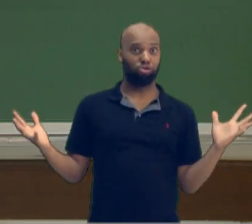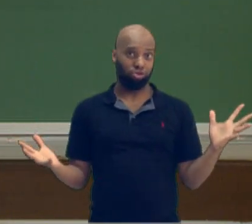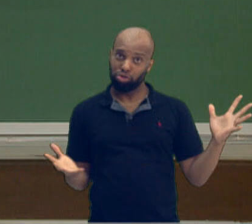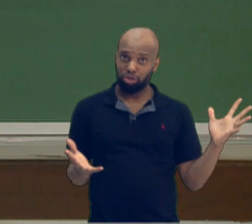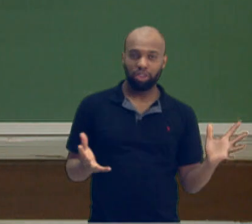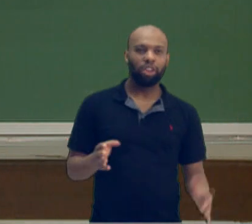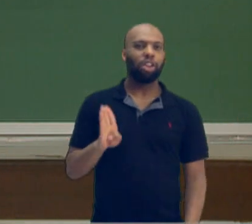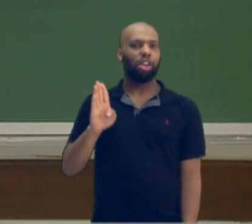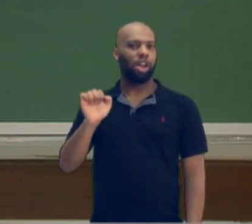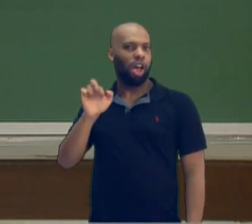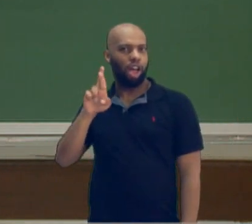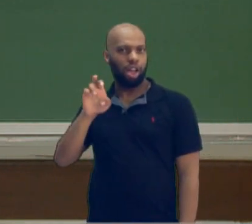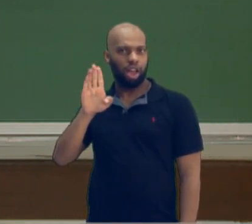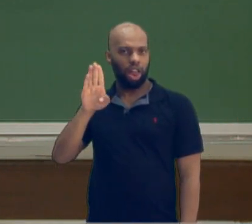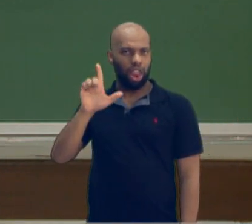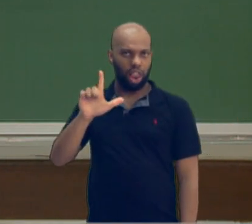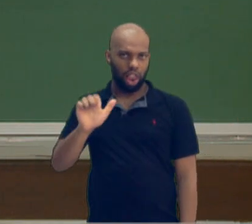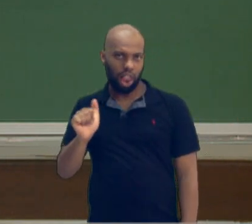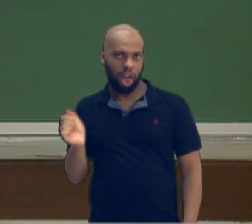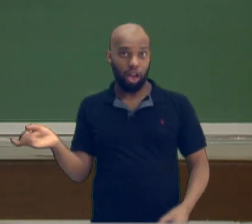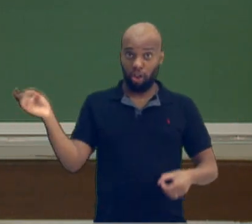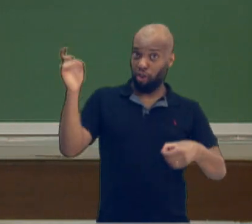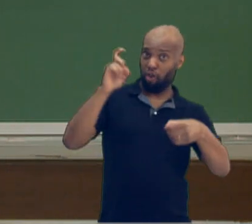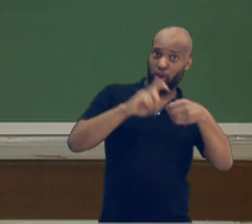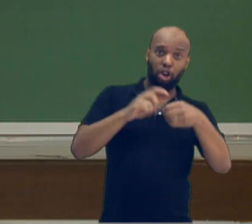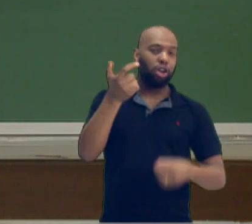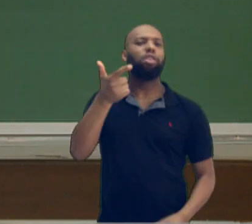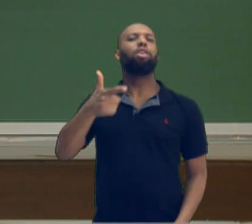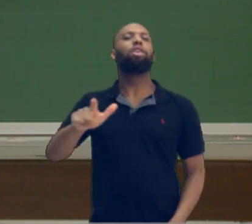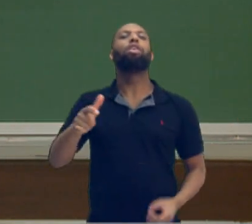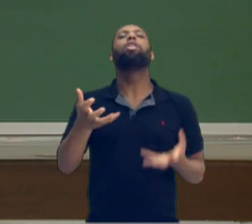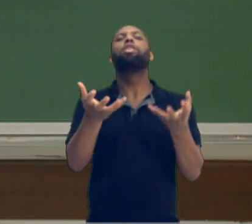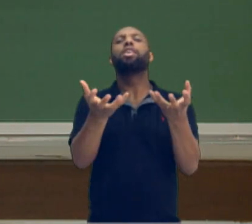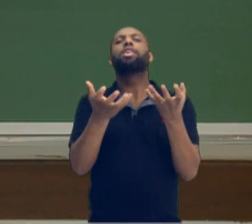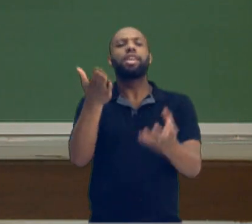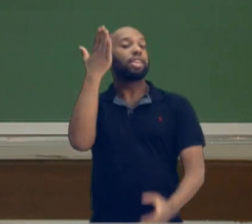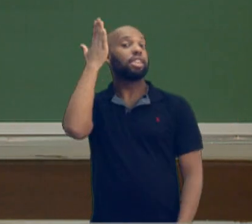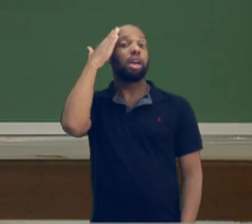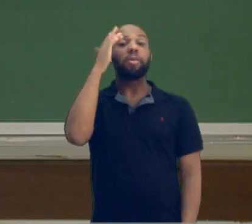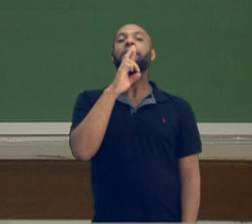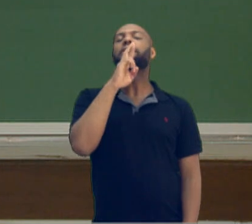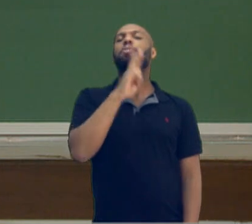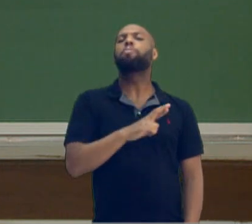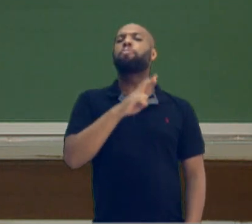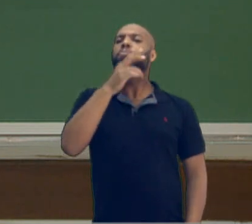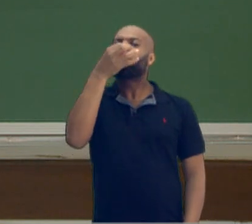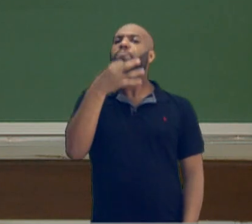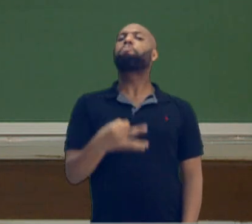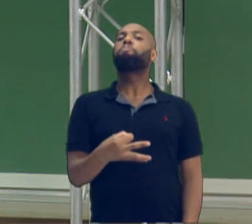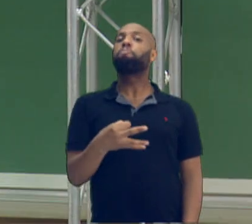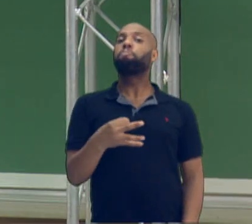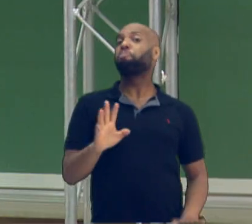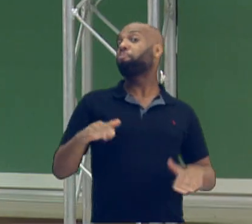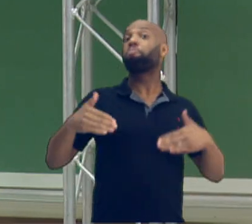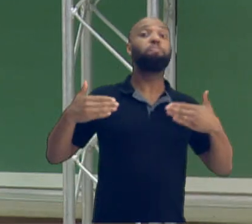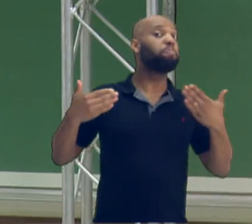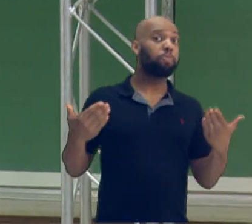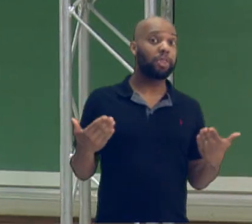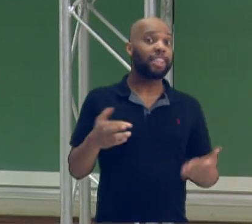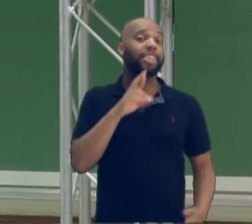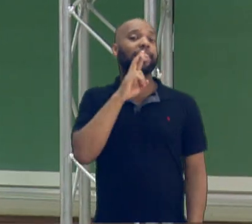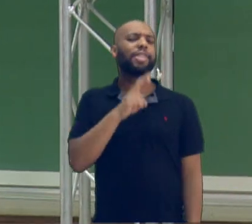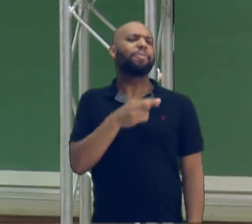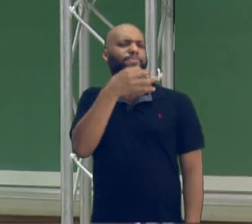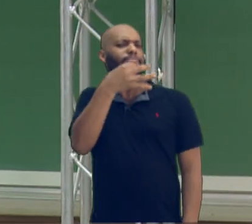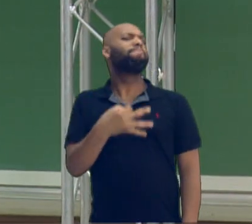Abracadrum! Barbela reapareceu e querendo saber qual é a resposta correta. Qual é a